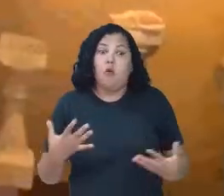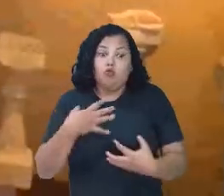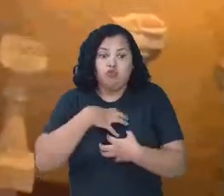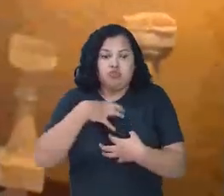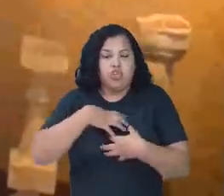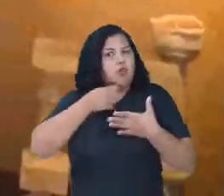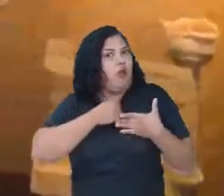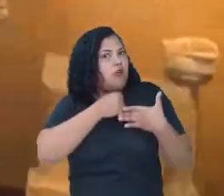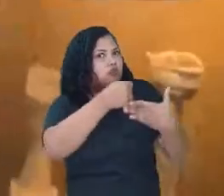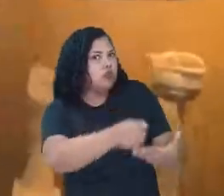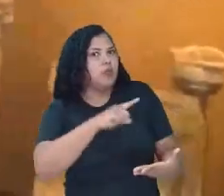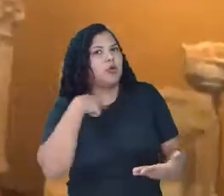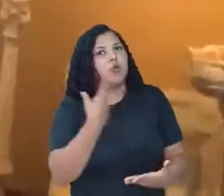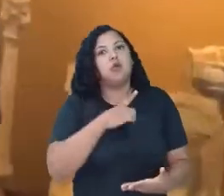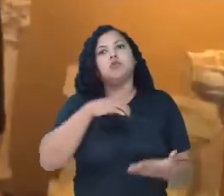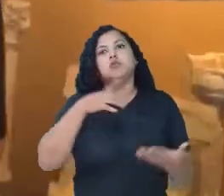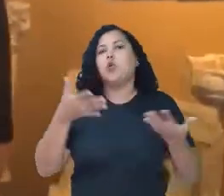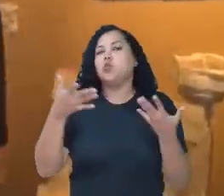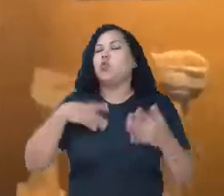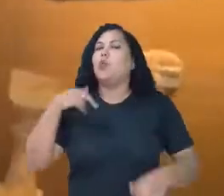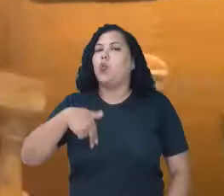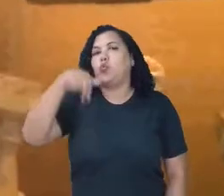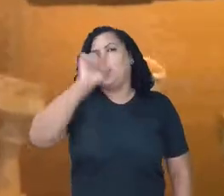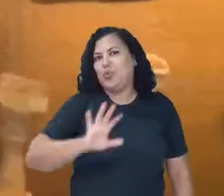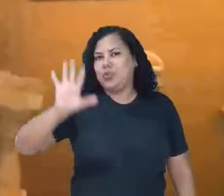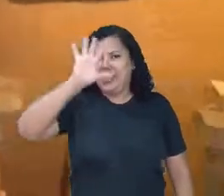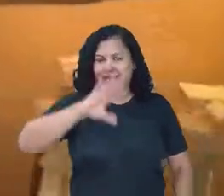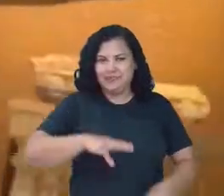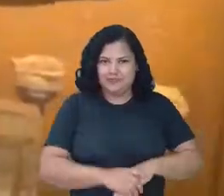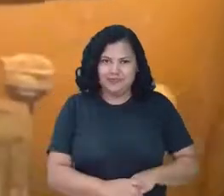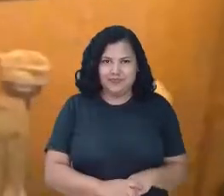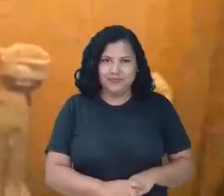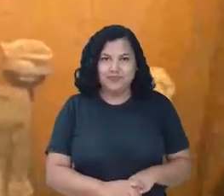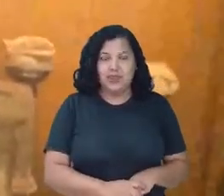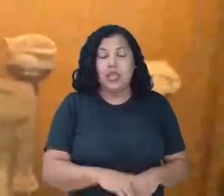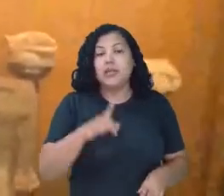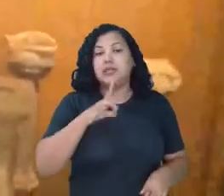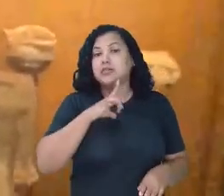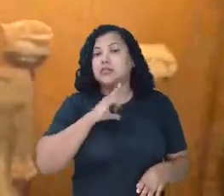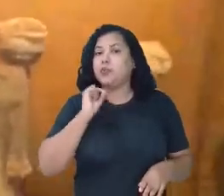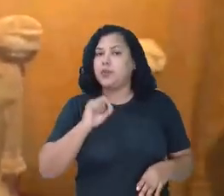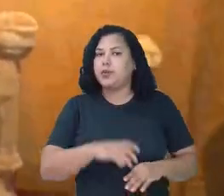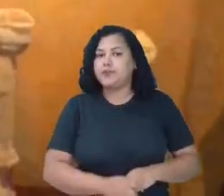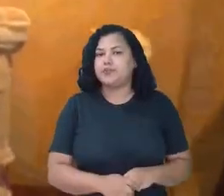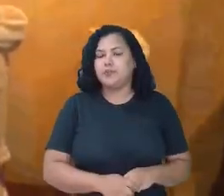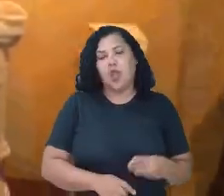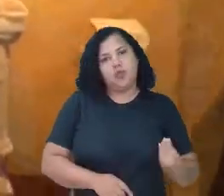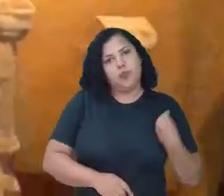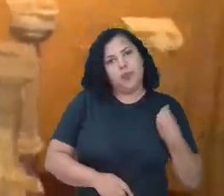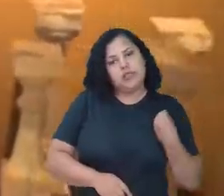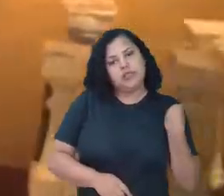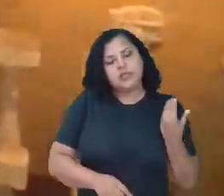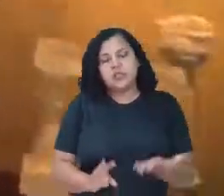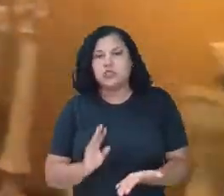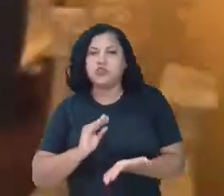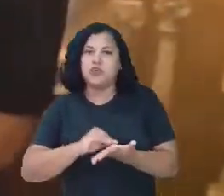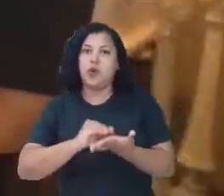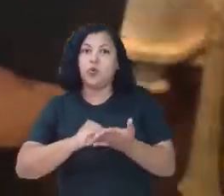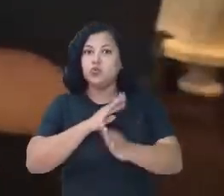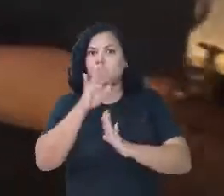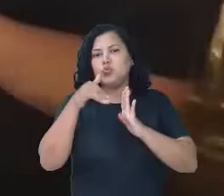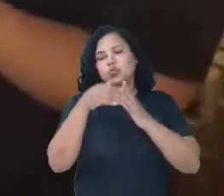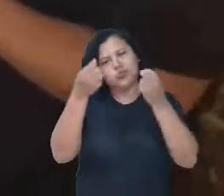contribuíram para o que a gente entende hoje como Nordeste. A gente tem as presenças, as ausências e tudo isso